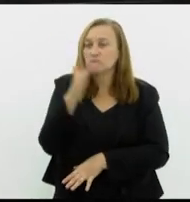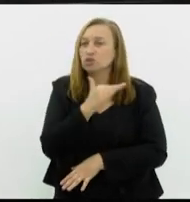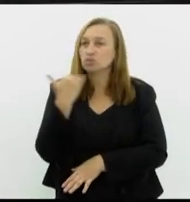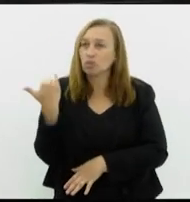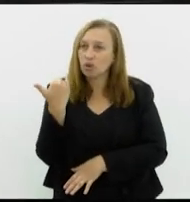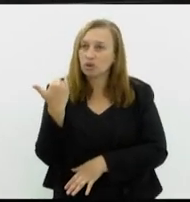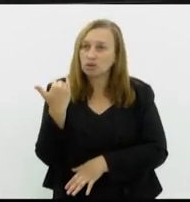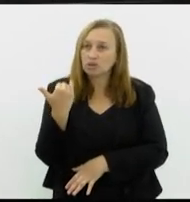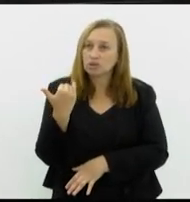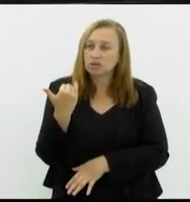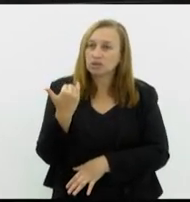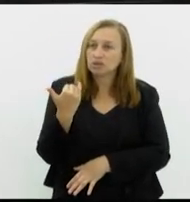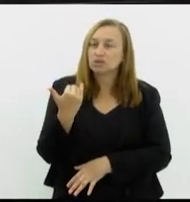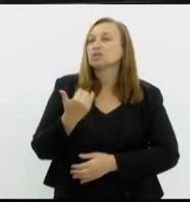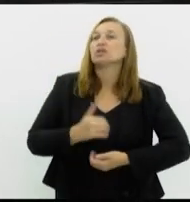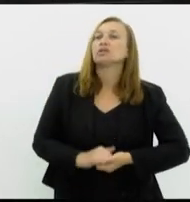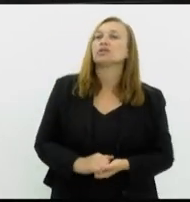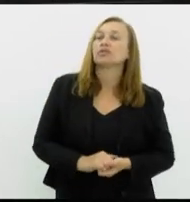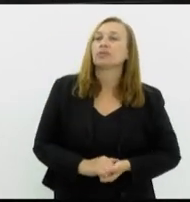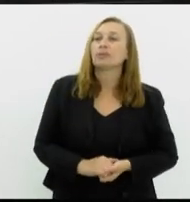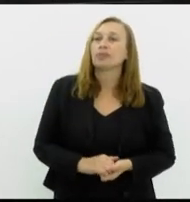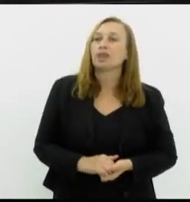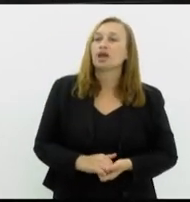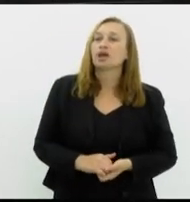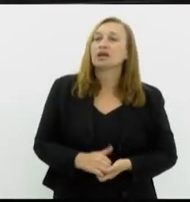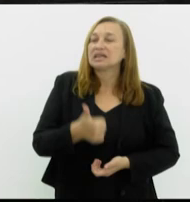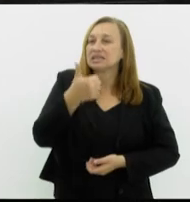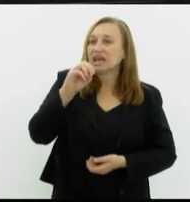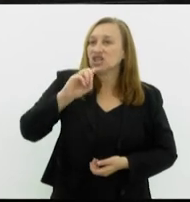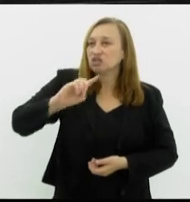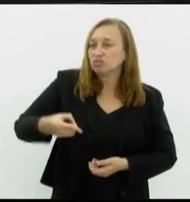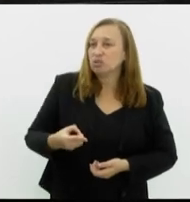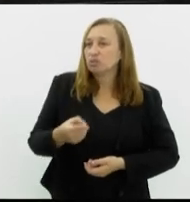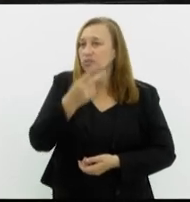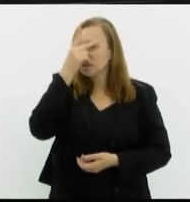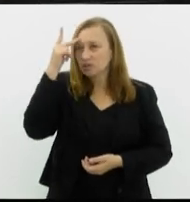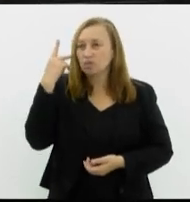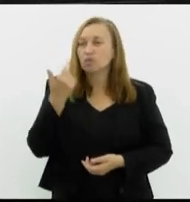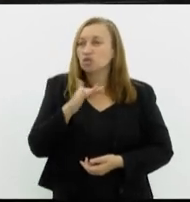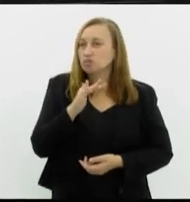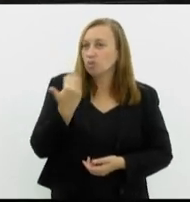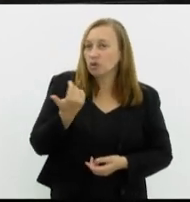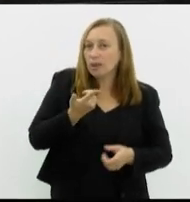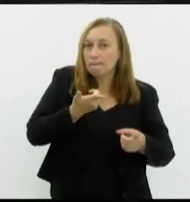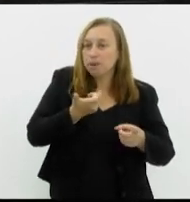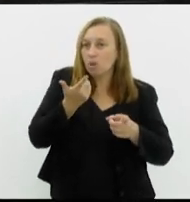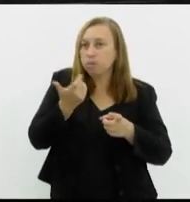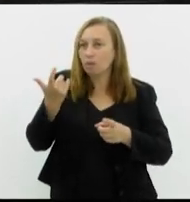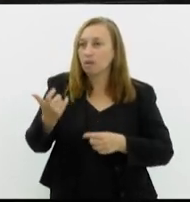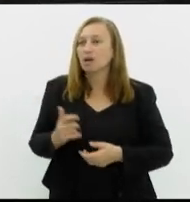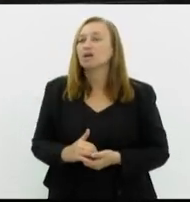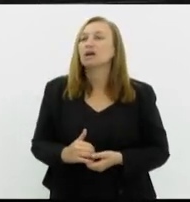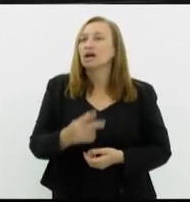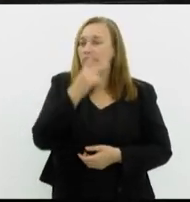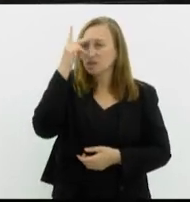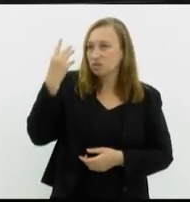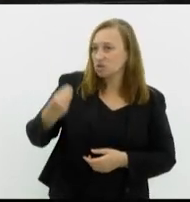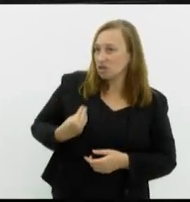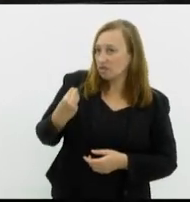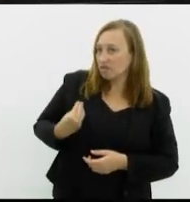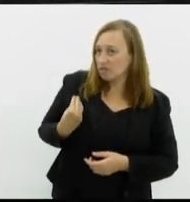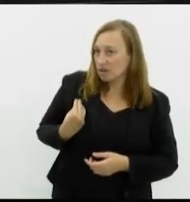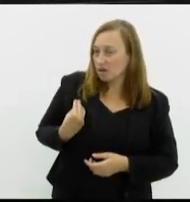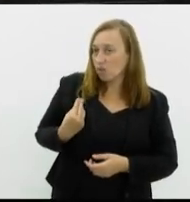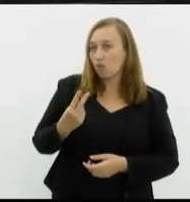com balas perdidas. 10 mil pessoas atingidas entre aquelas que sobreviveram e aquelas que não